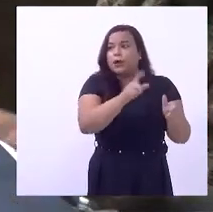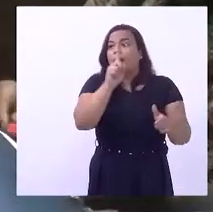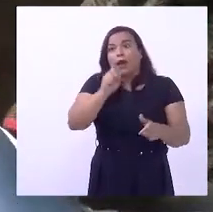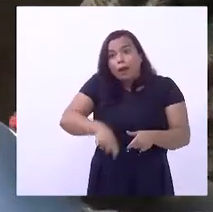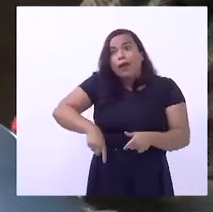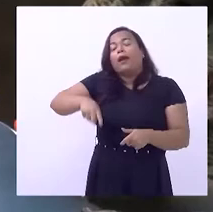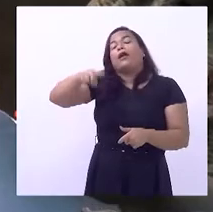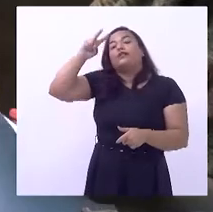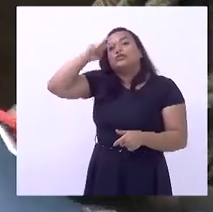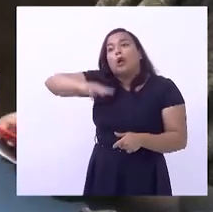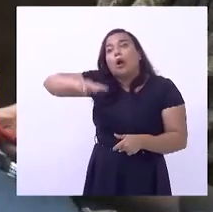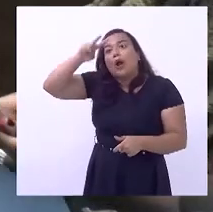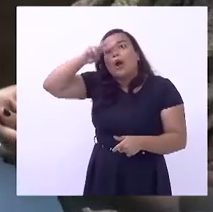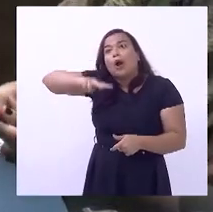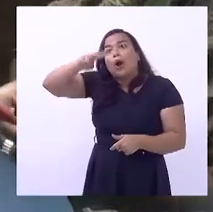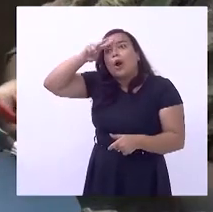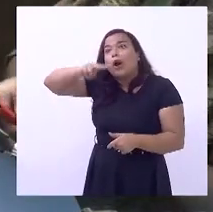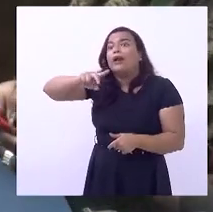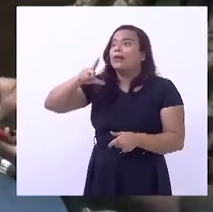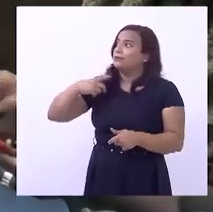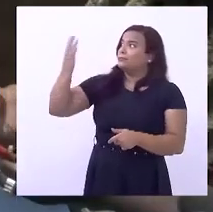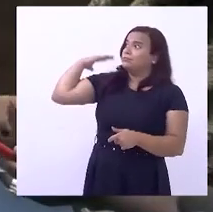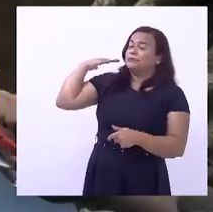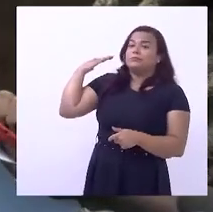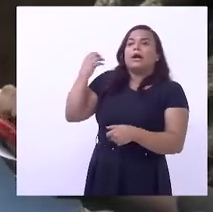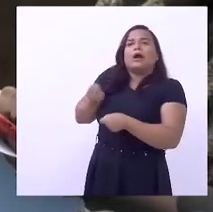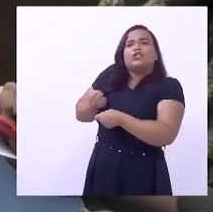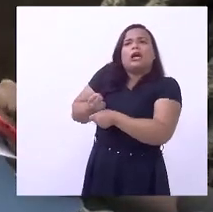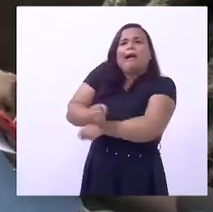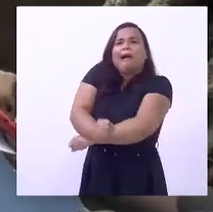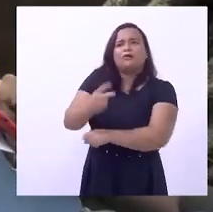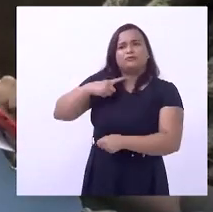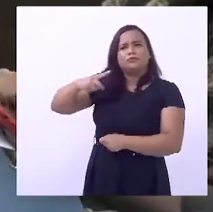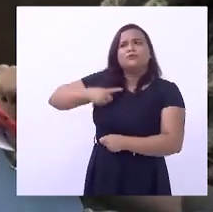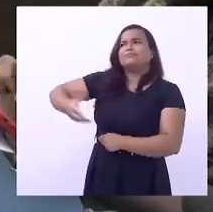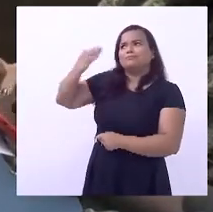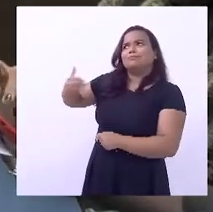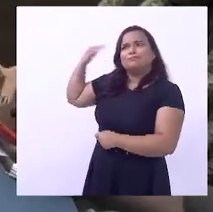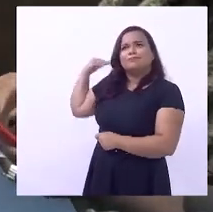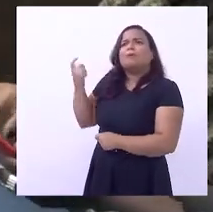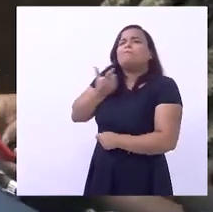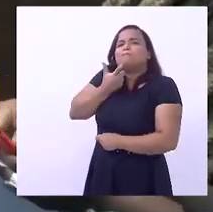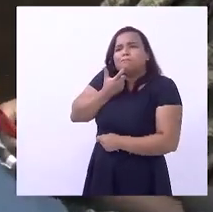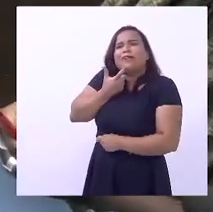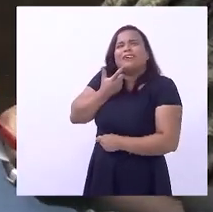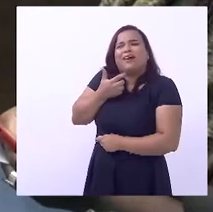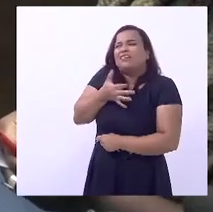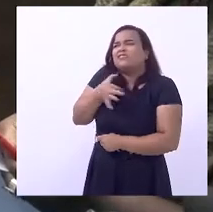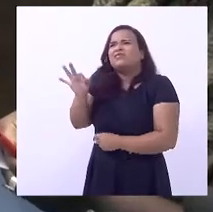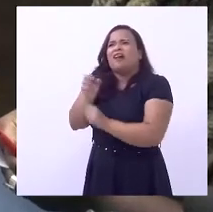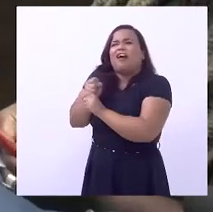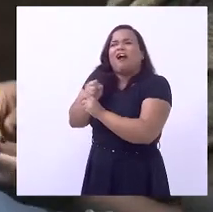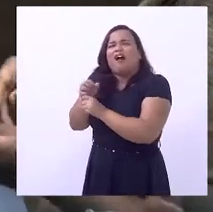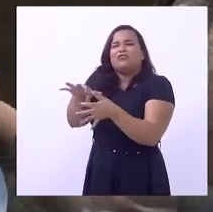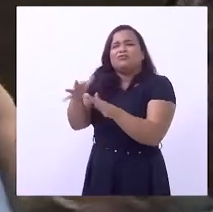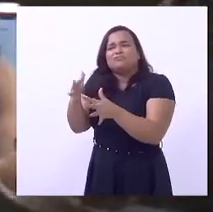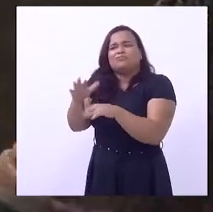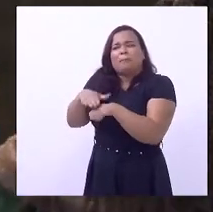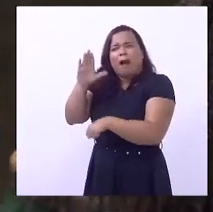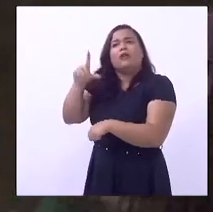tivemos escravatura pouco tempo atrás. Há pouco mais de 100 anos havia escravos no